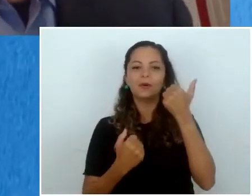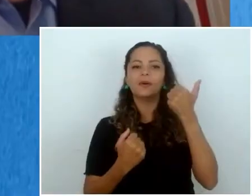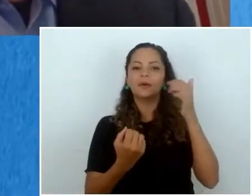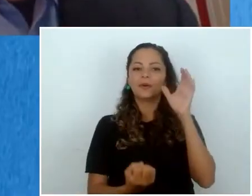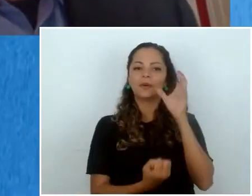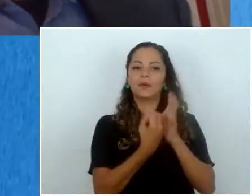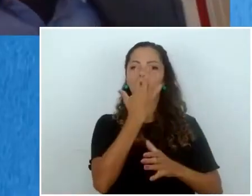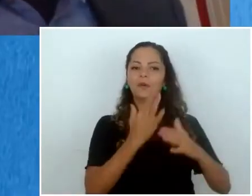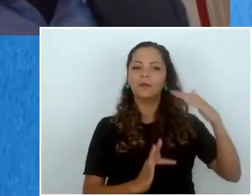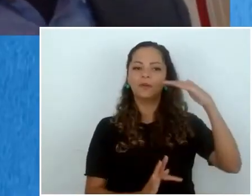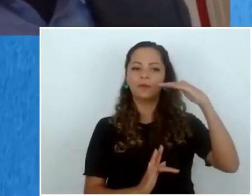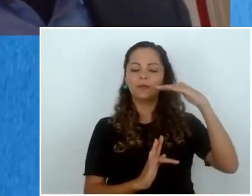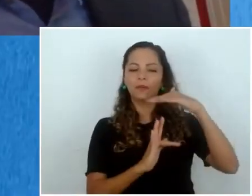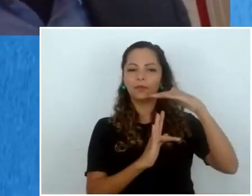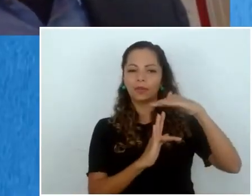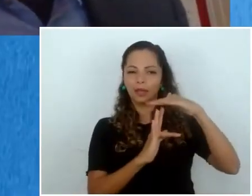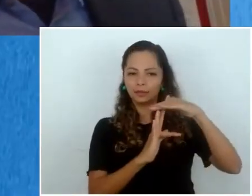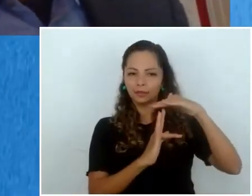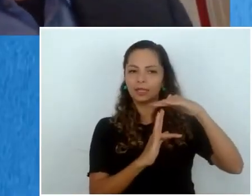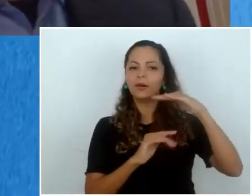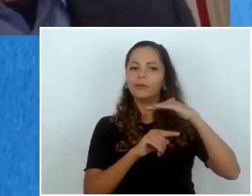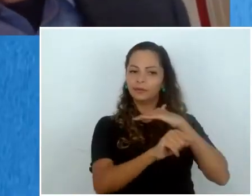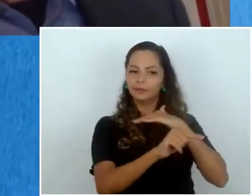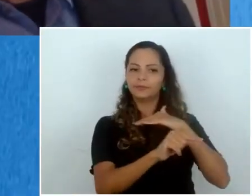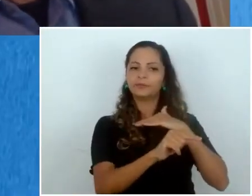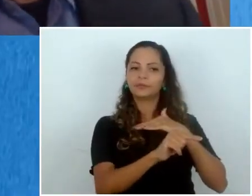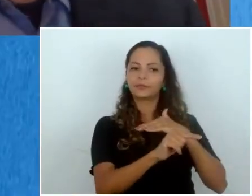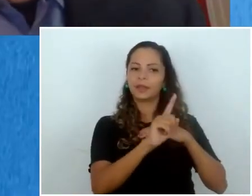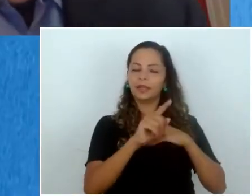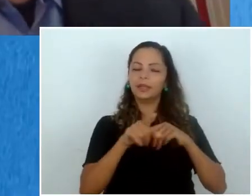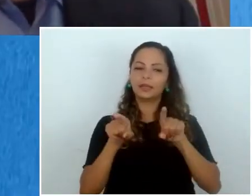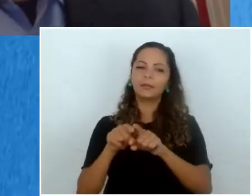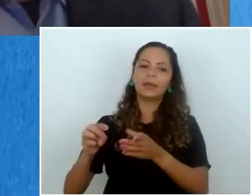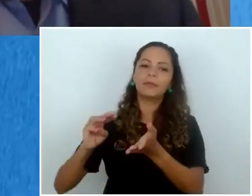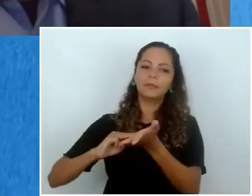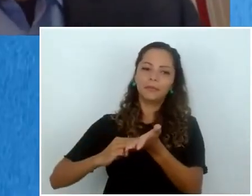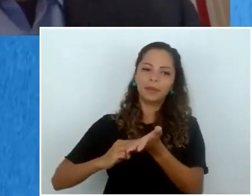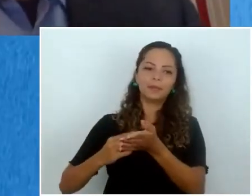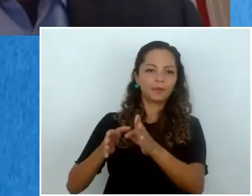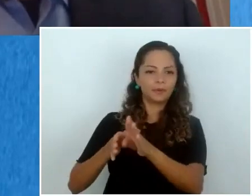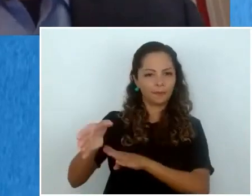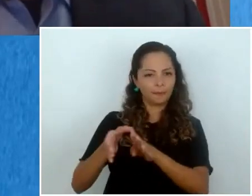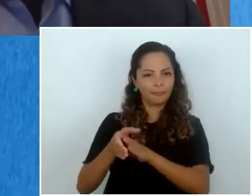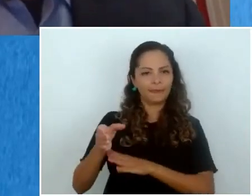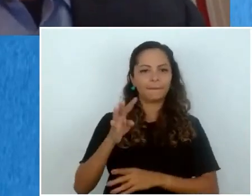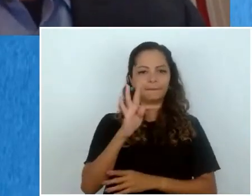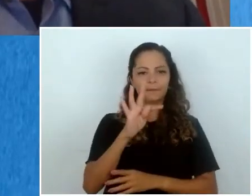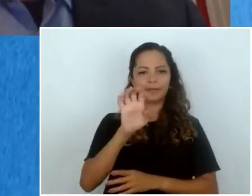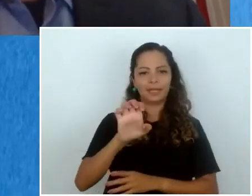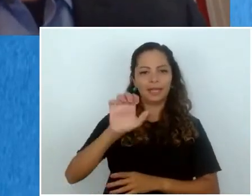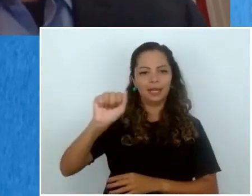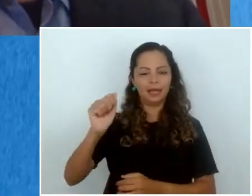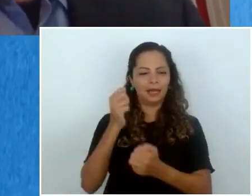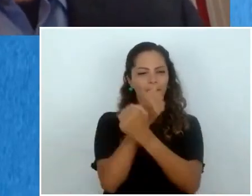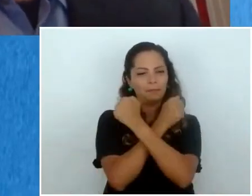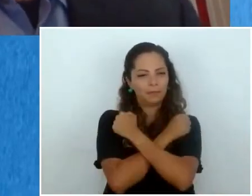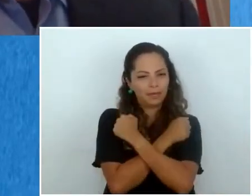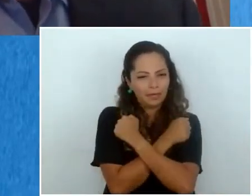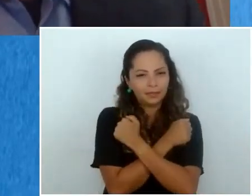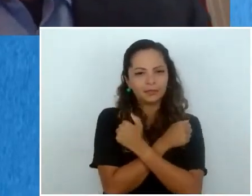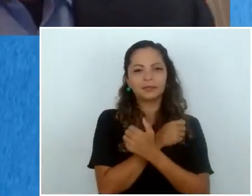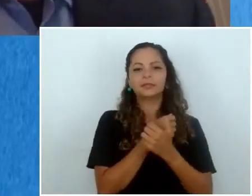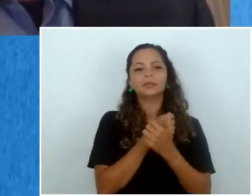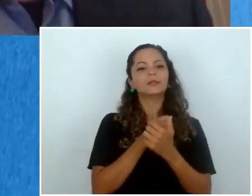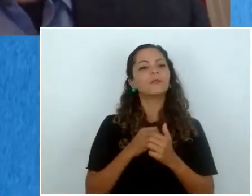by Autism, membro do conselho Eco Project e cofundador da Te Abraço, Rio Te Ama, Bahia de Todos, os Teas